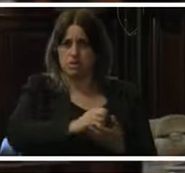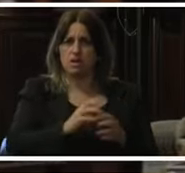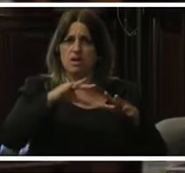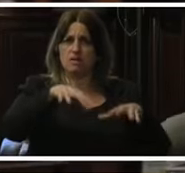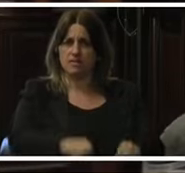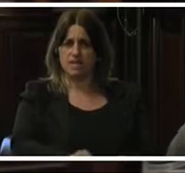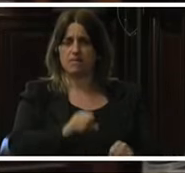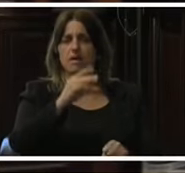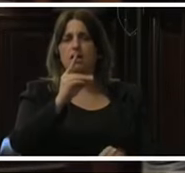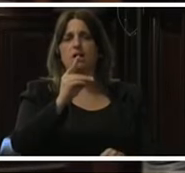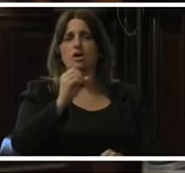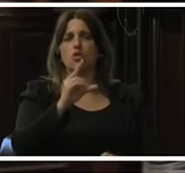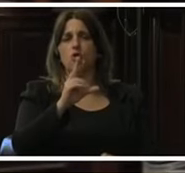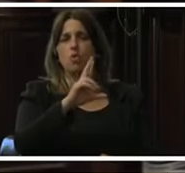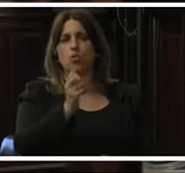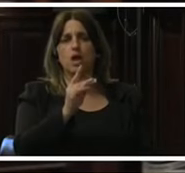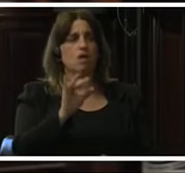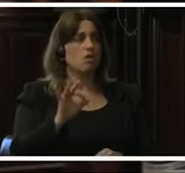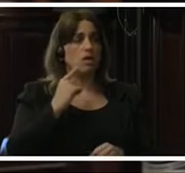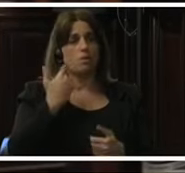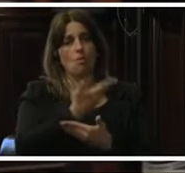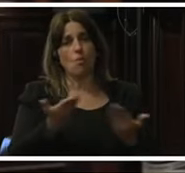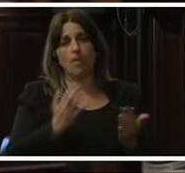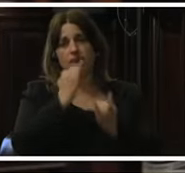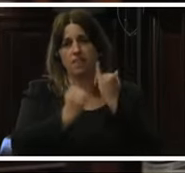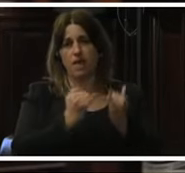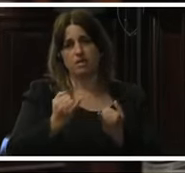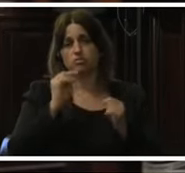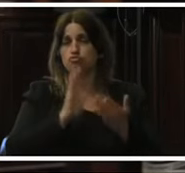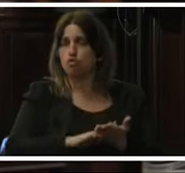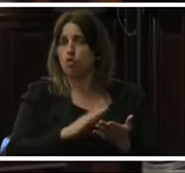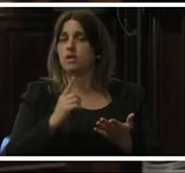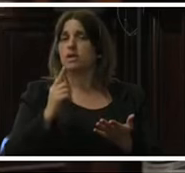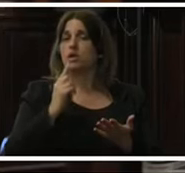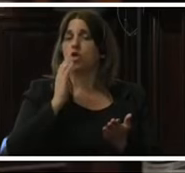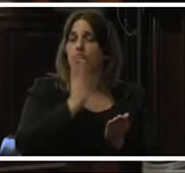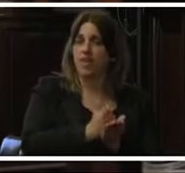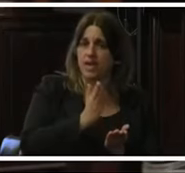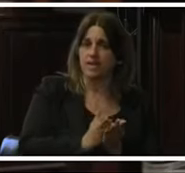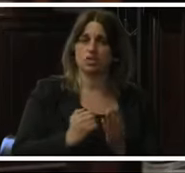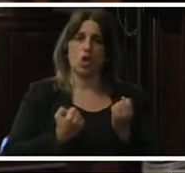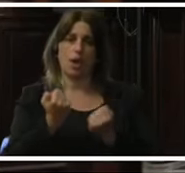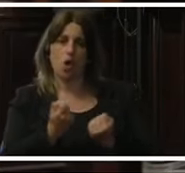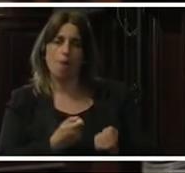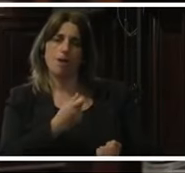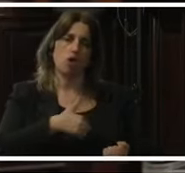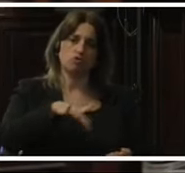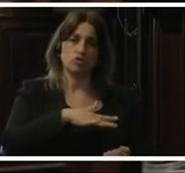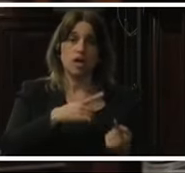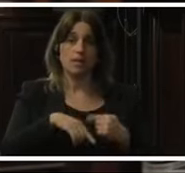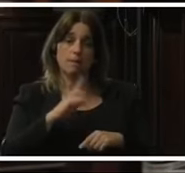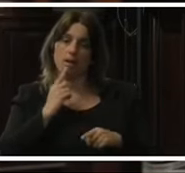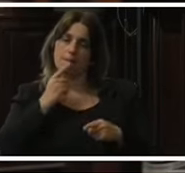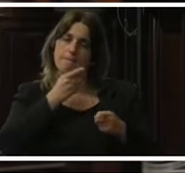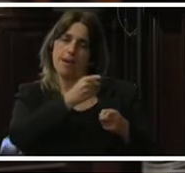alice apresenta os dados relacionados aos direitos sociais econômicos e em relação aos ataques a gente também